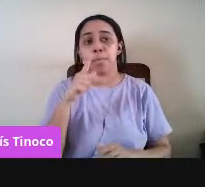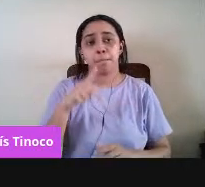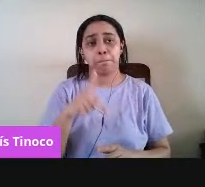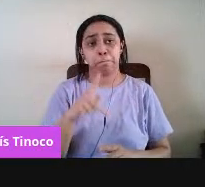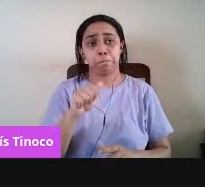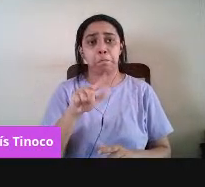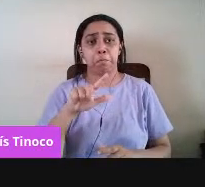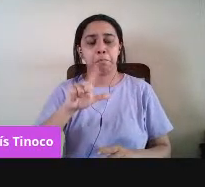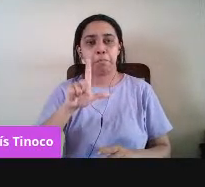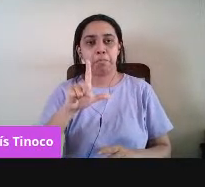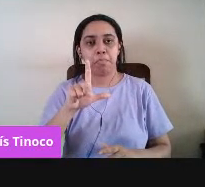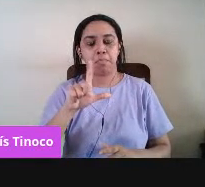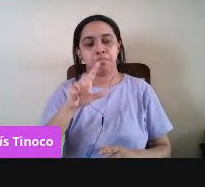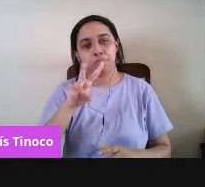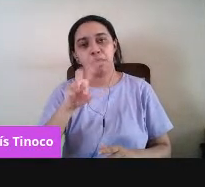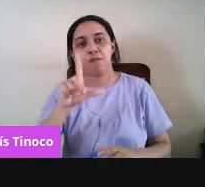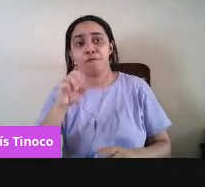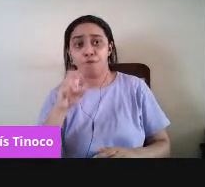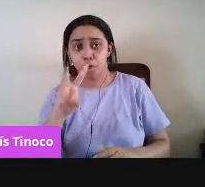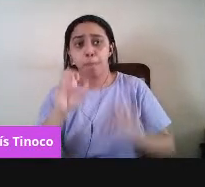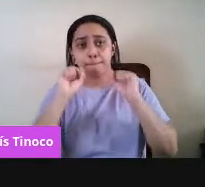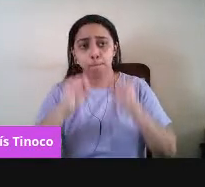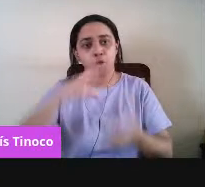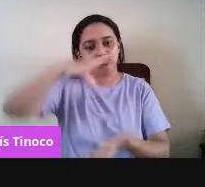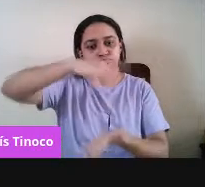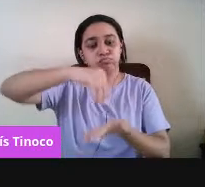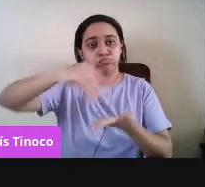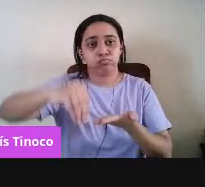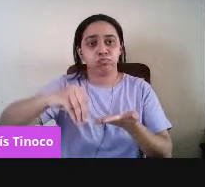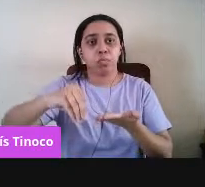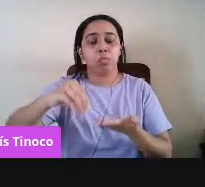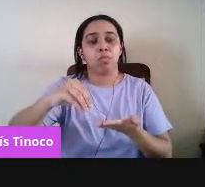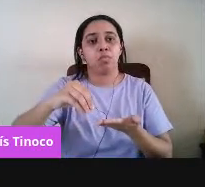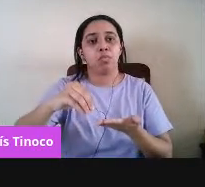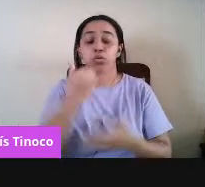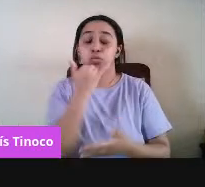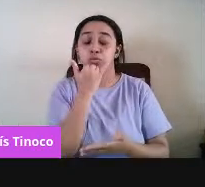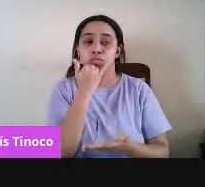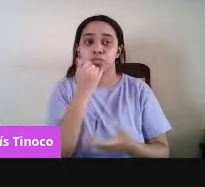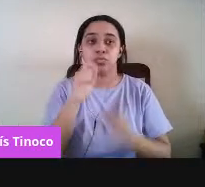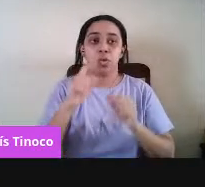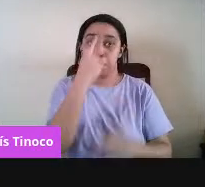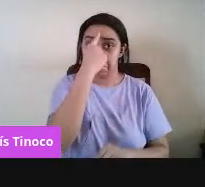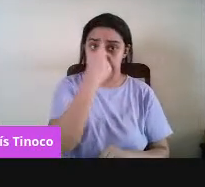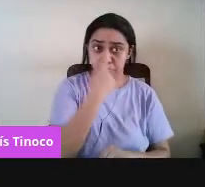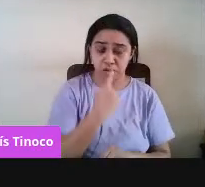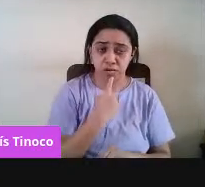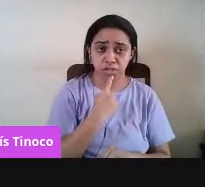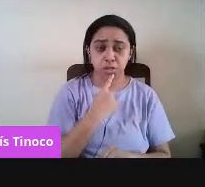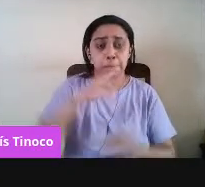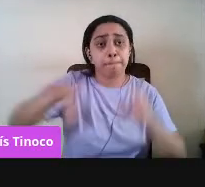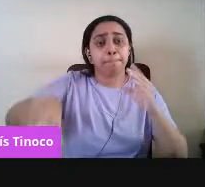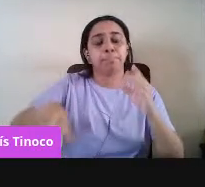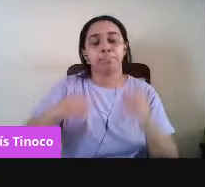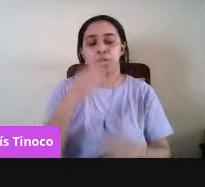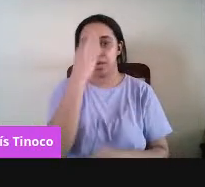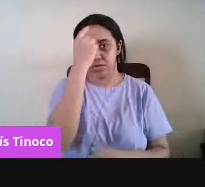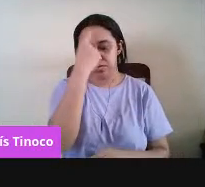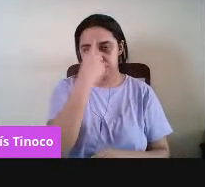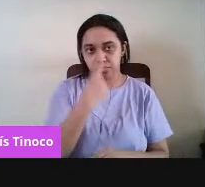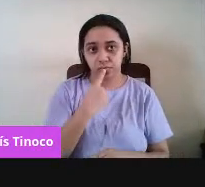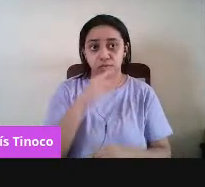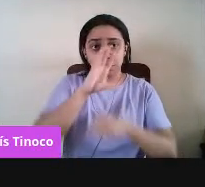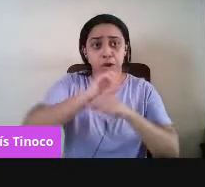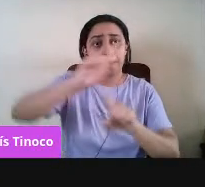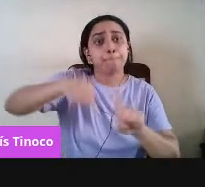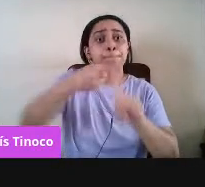ser escrituralizada. Quando, por exemplo, alguém acrescenta à imagem uma descrição, e aí ela usa um